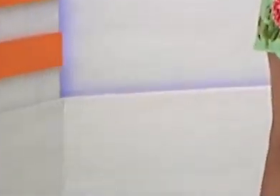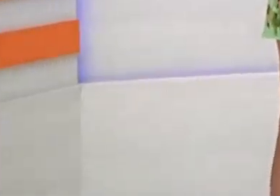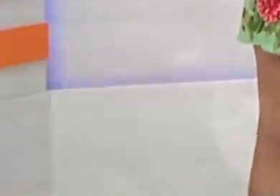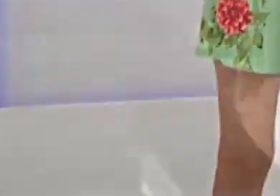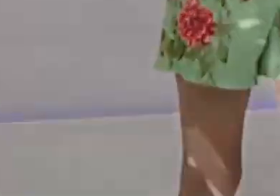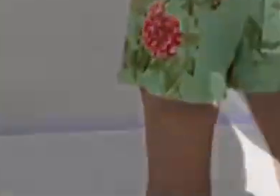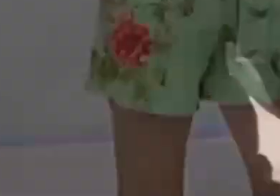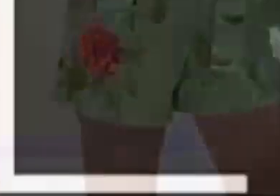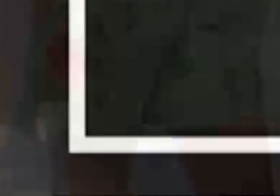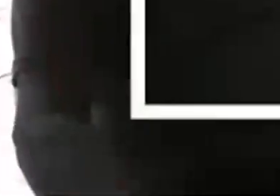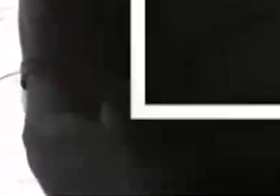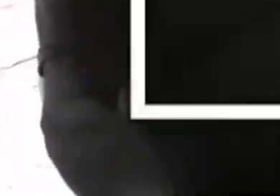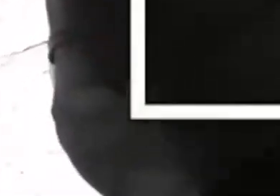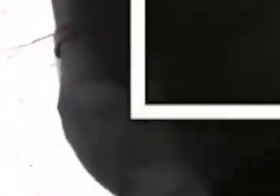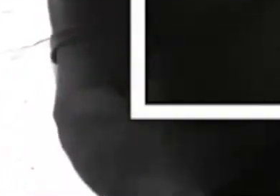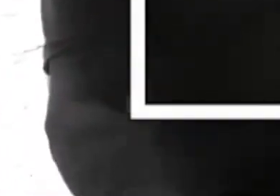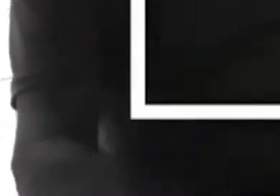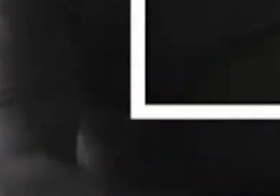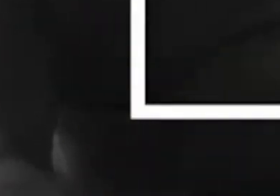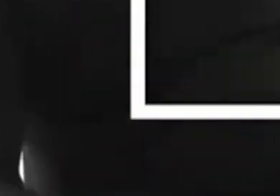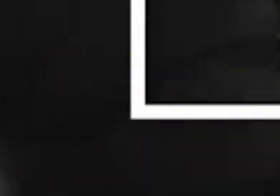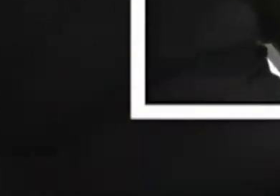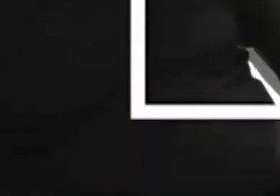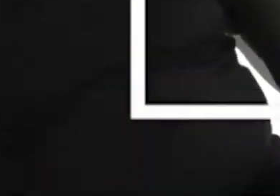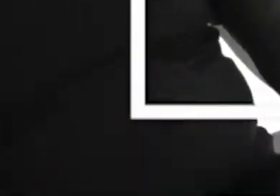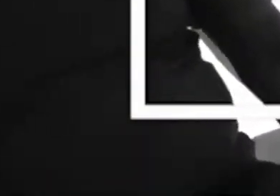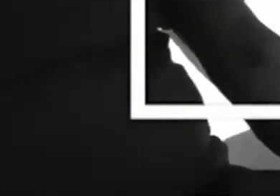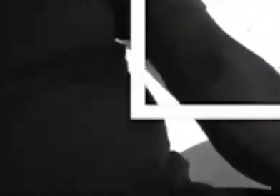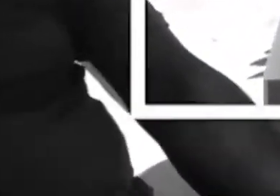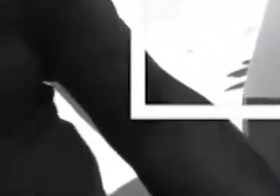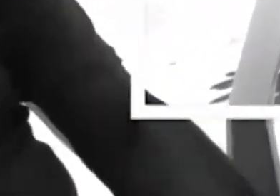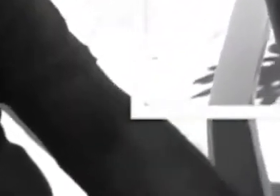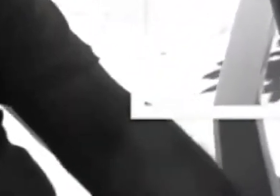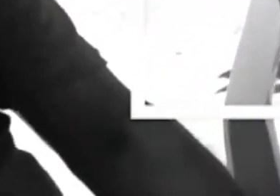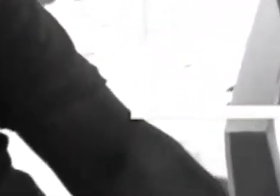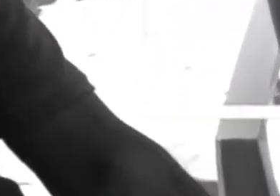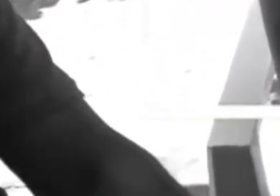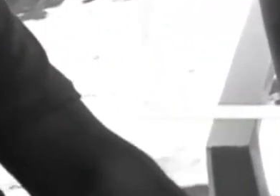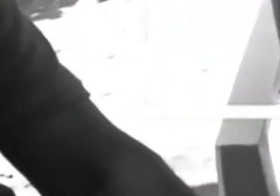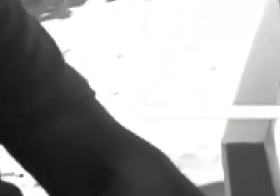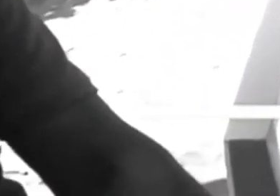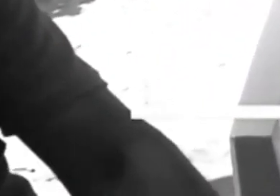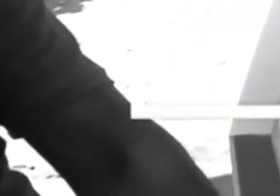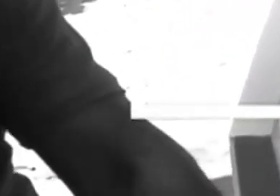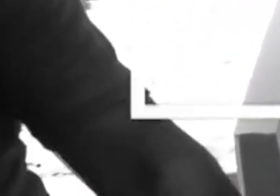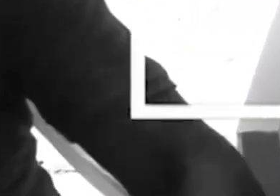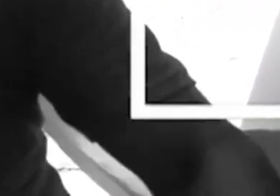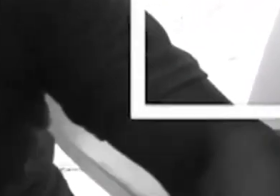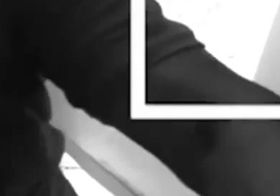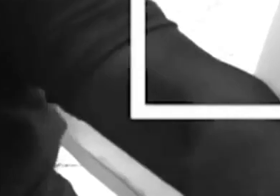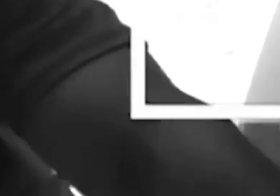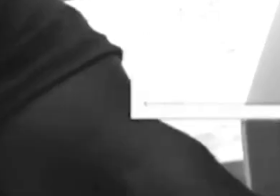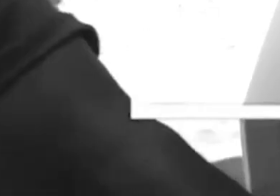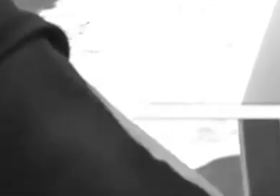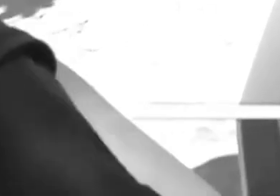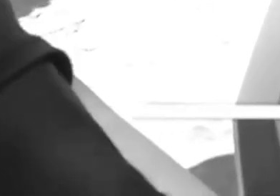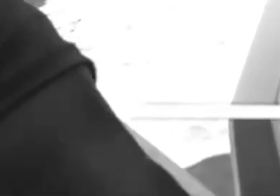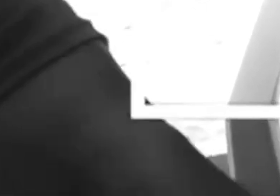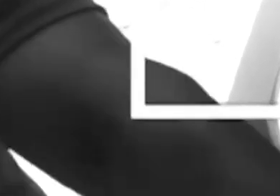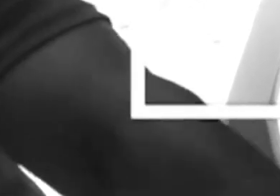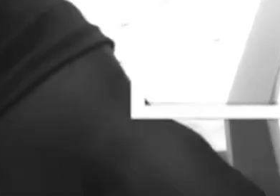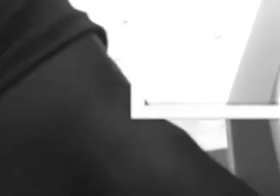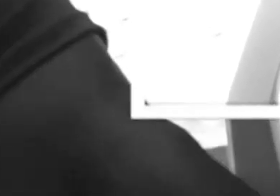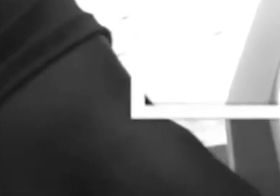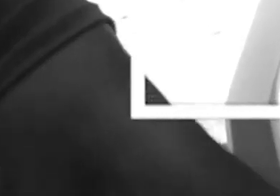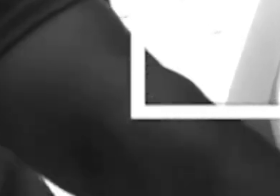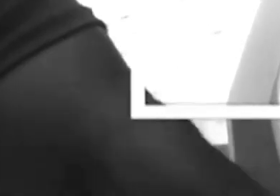Opa. Ela pensa, né? A mulherzona aqui perto, sentada, né? Filmado, né? Olha. Mulherzona aqui, aí a de casa vê.